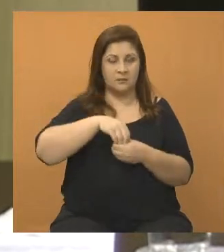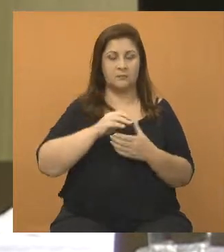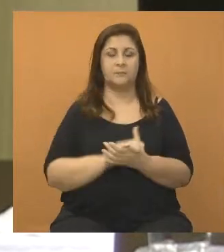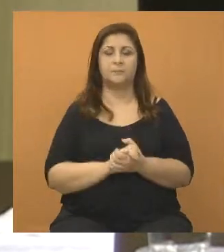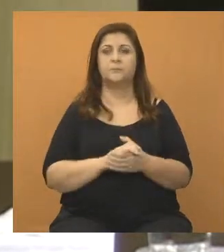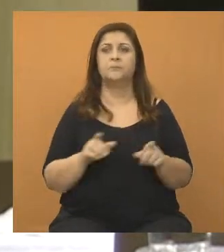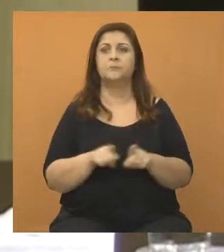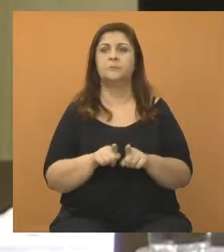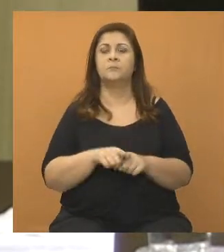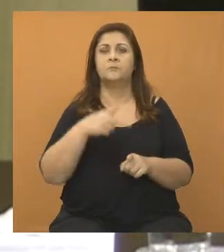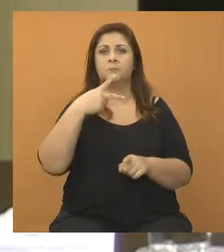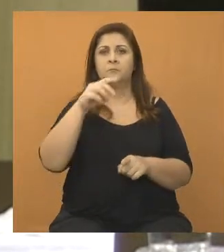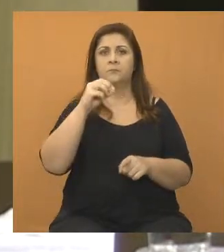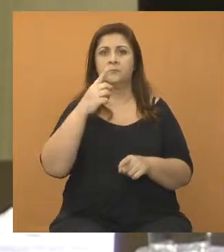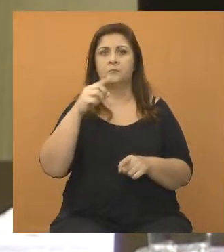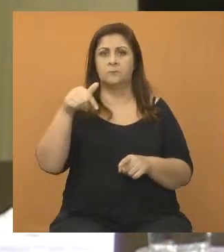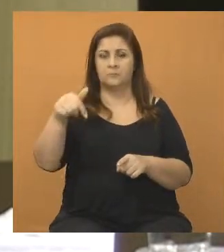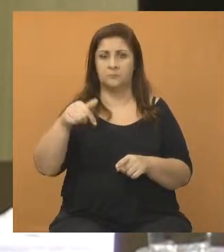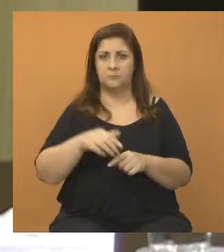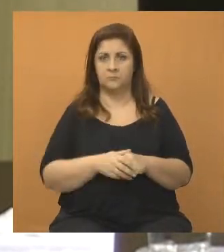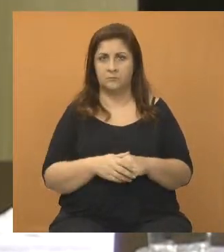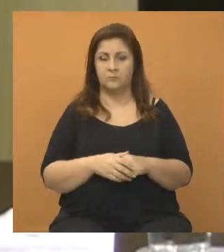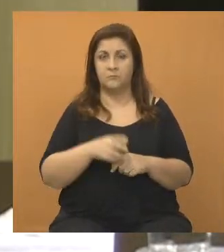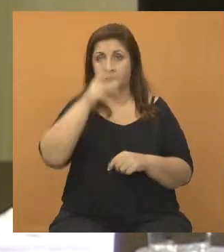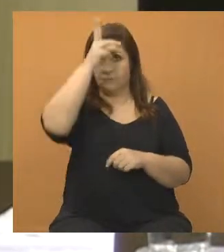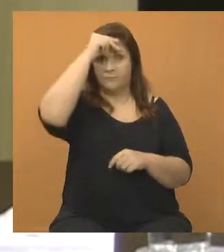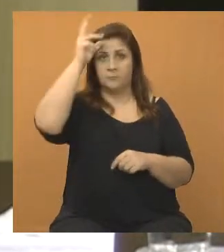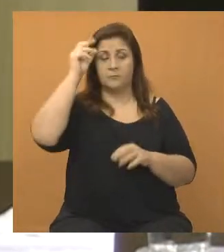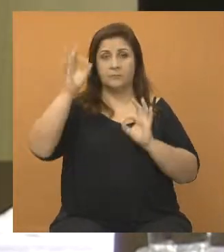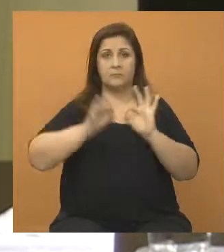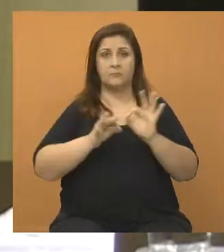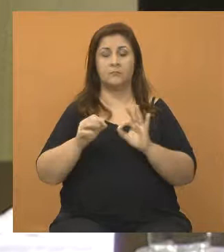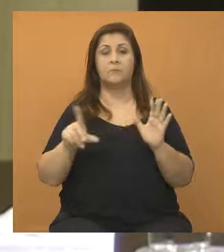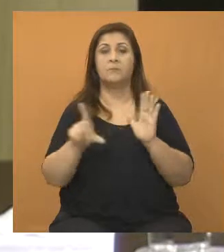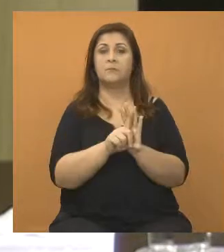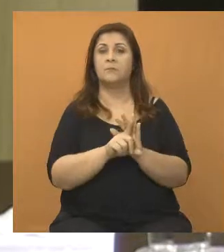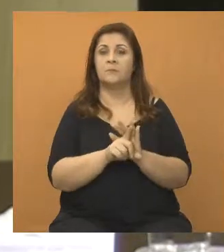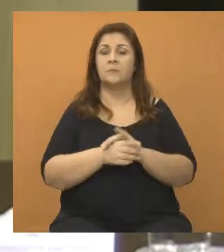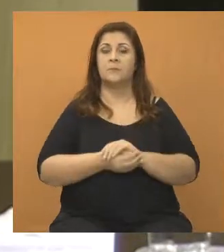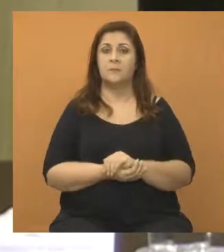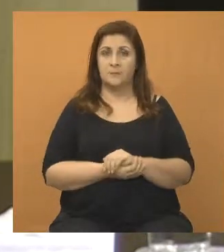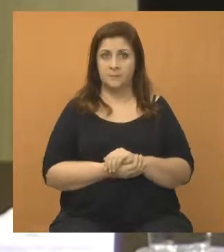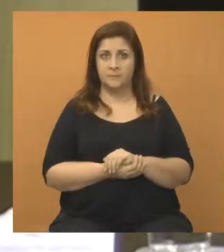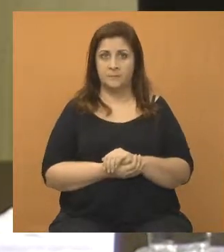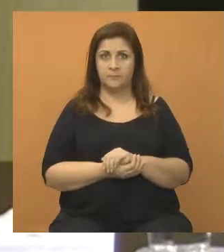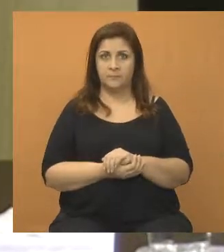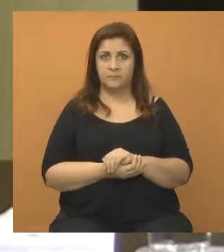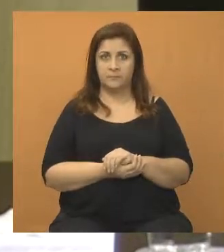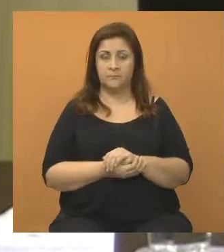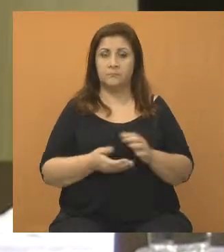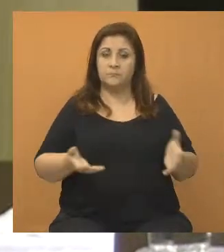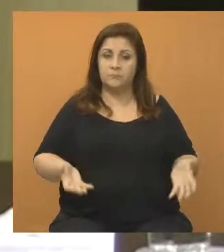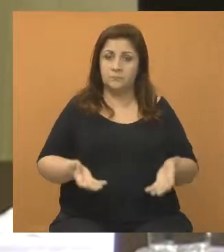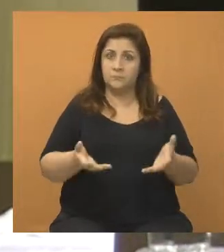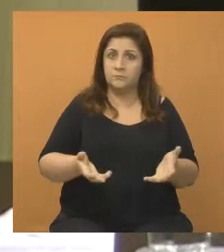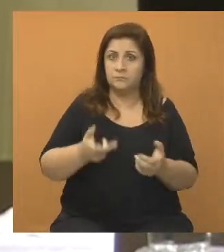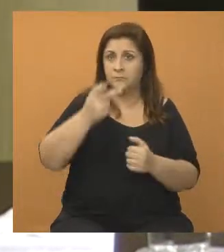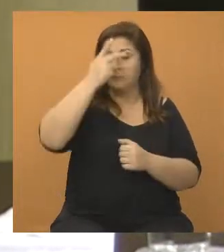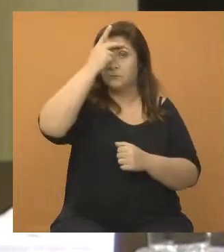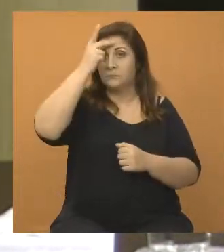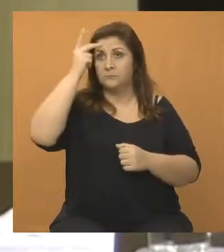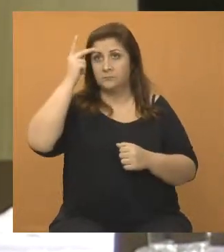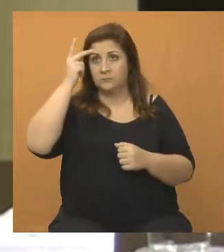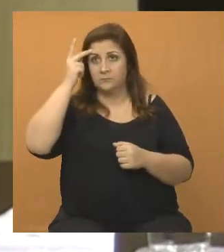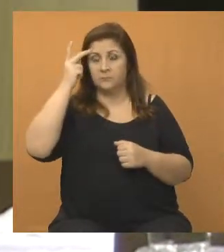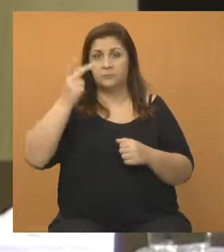2017, o prefeito ele fez umas leis que dava um incentivo para que as pessoas